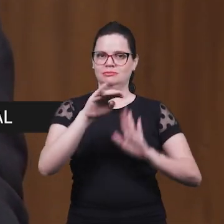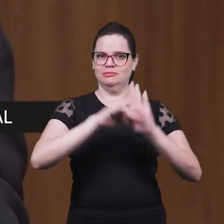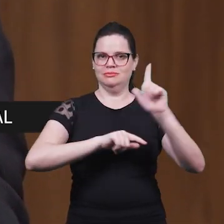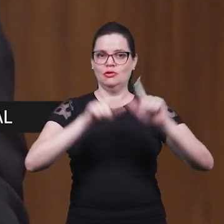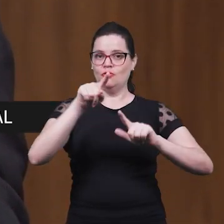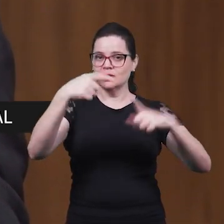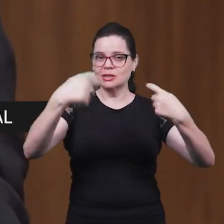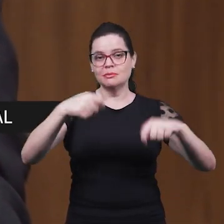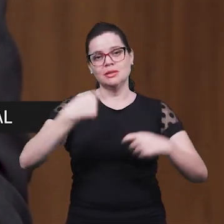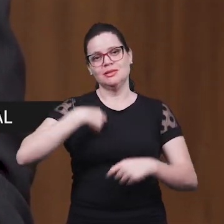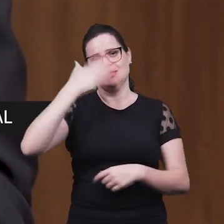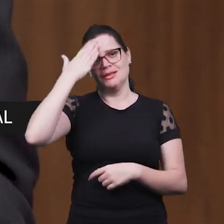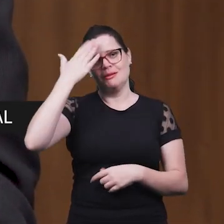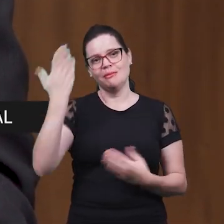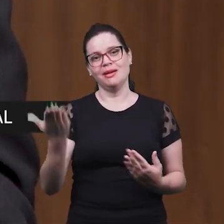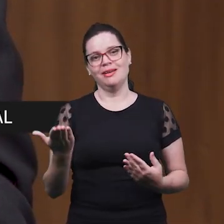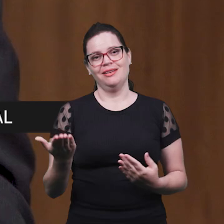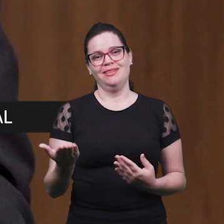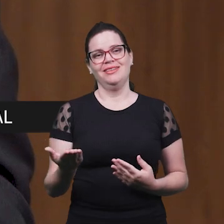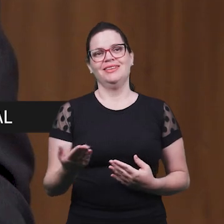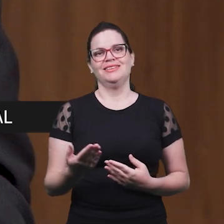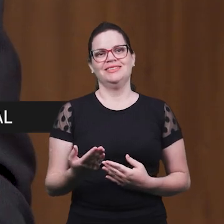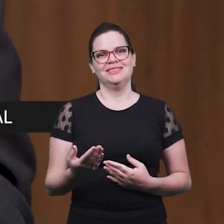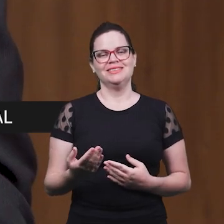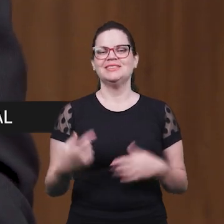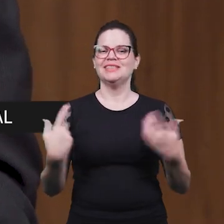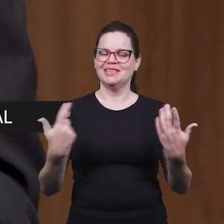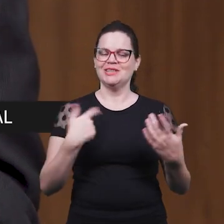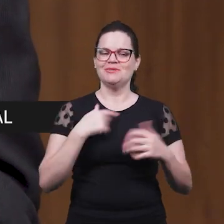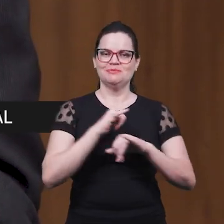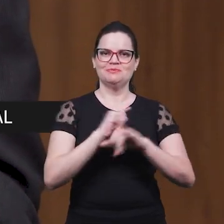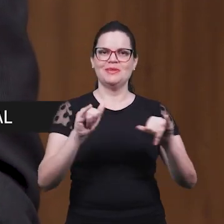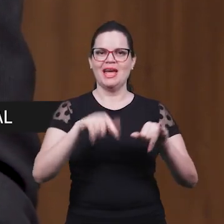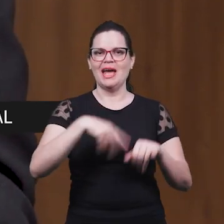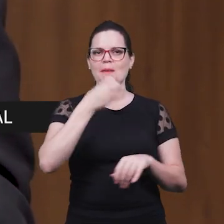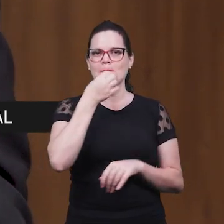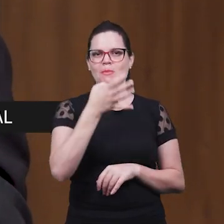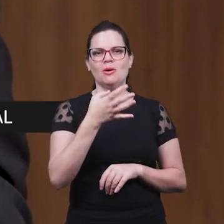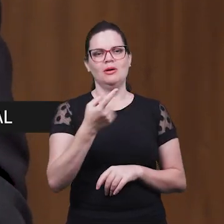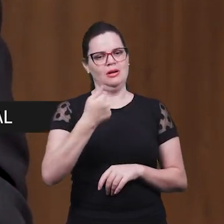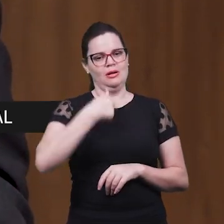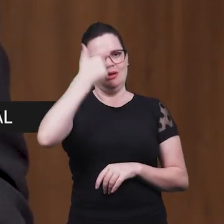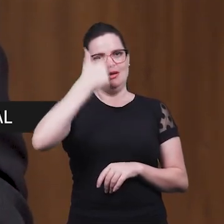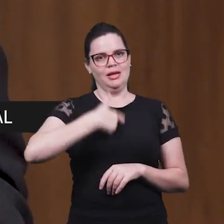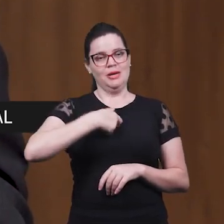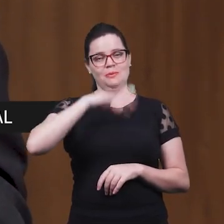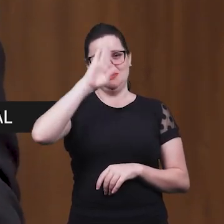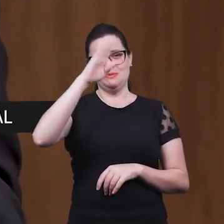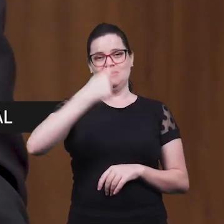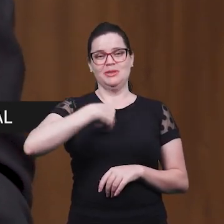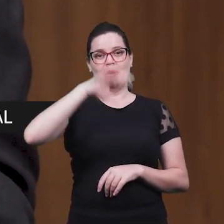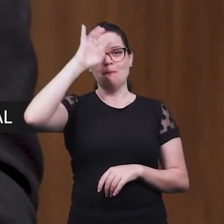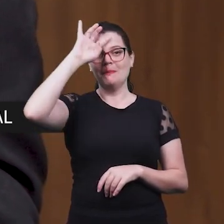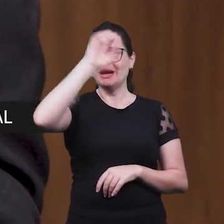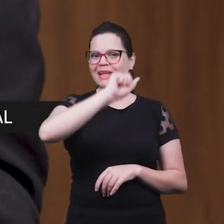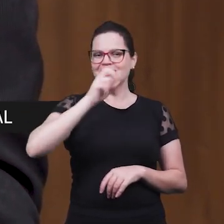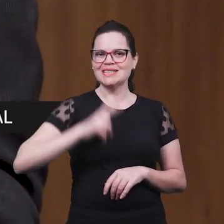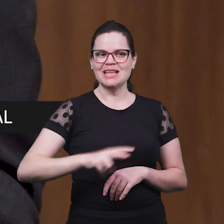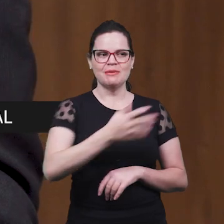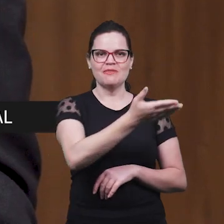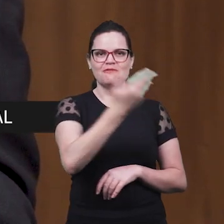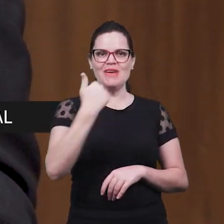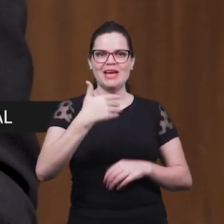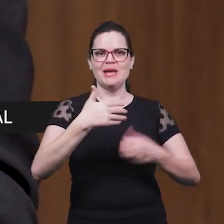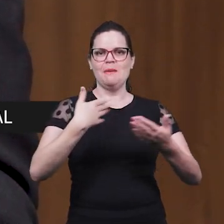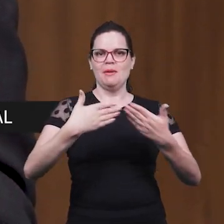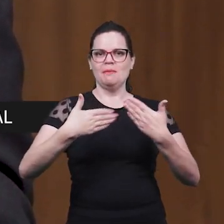você precisa saber. E eu vou dizer para você, Ernesto, tem sido muito bom esse programa, eu principalmente tenho aprendido muito. A cada colega que